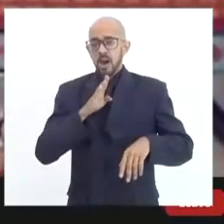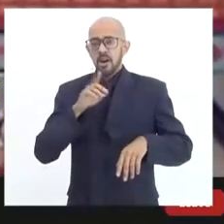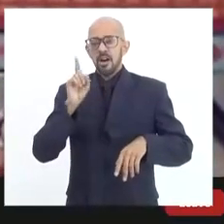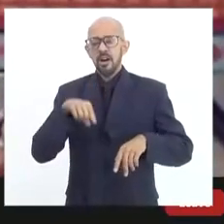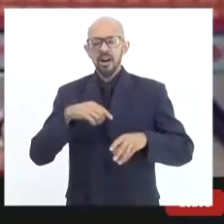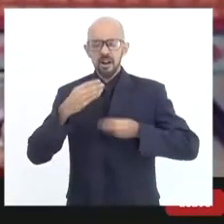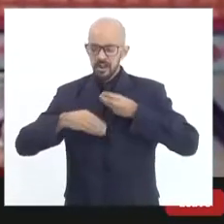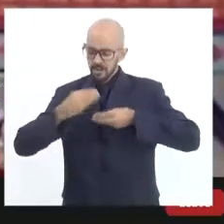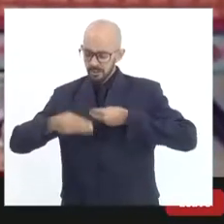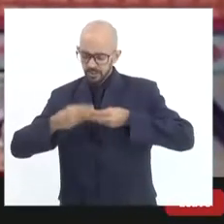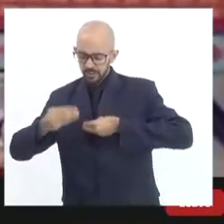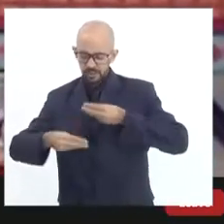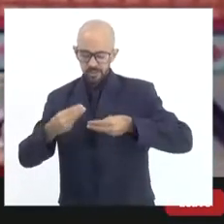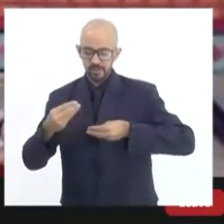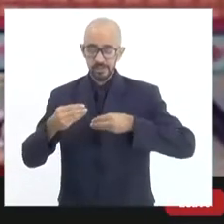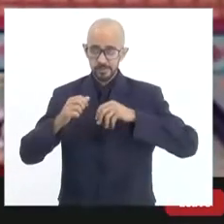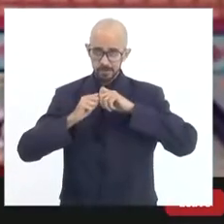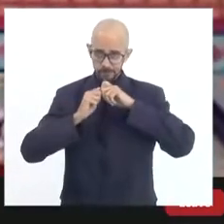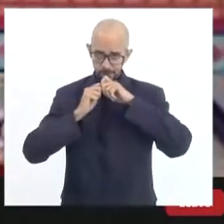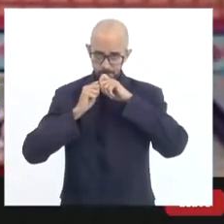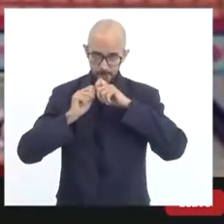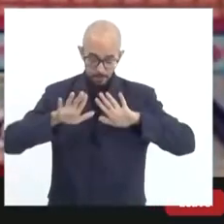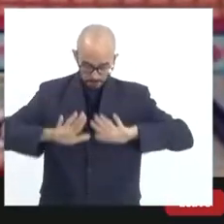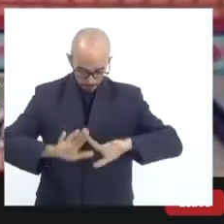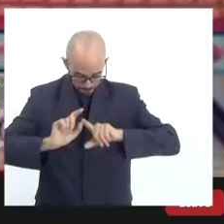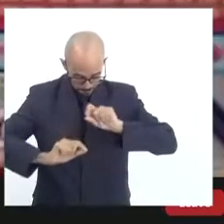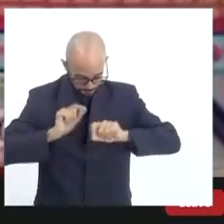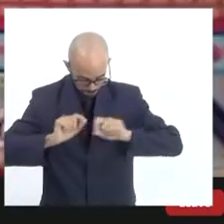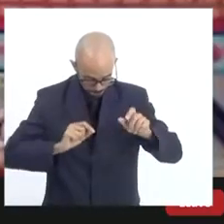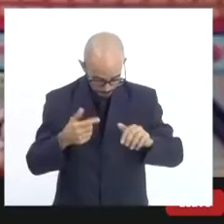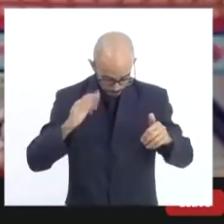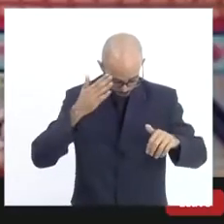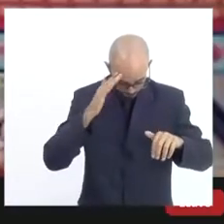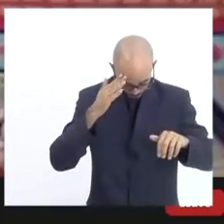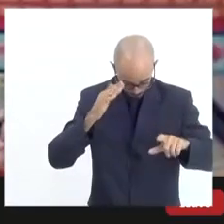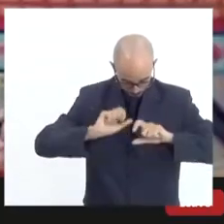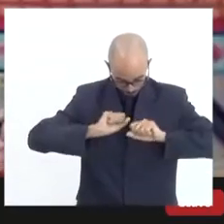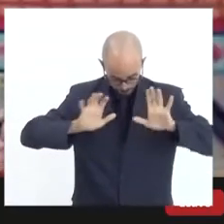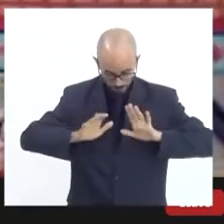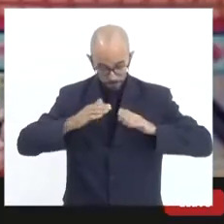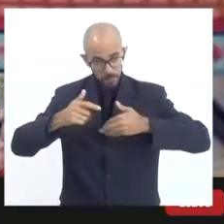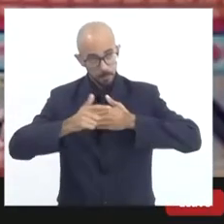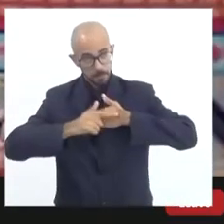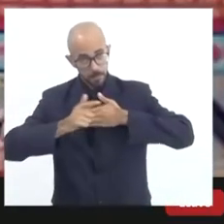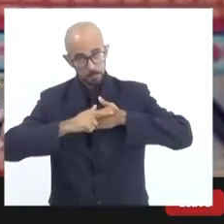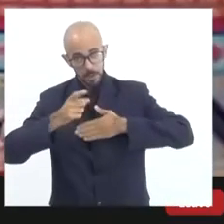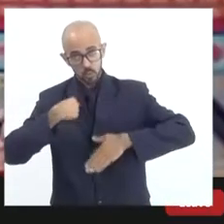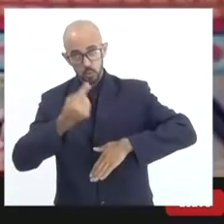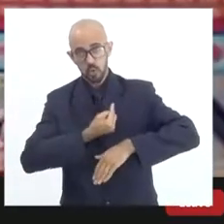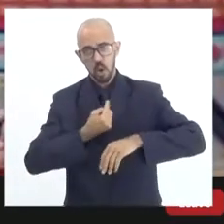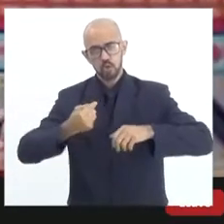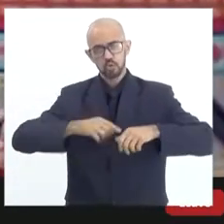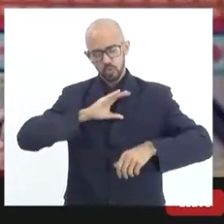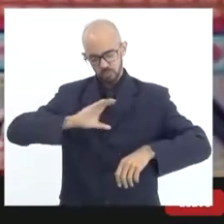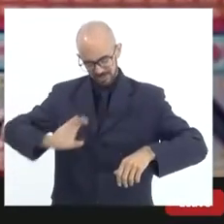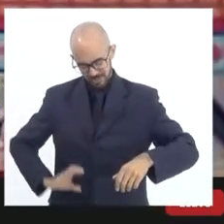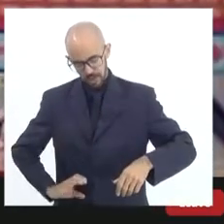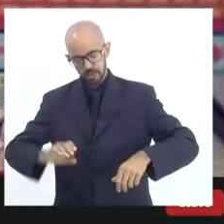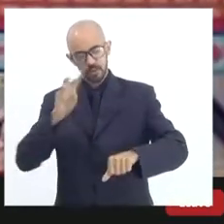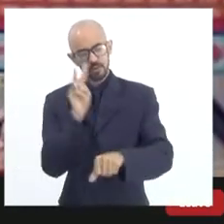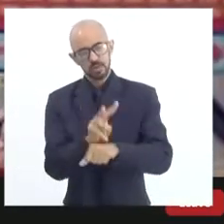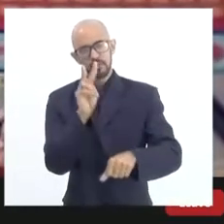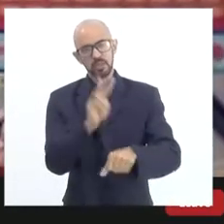essa mistura. Né? Mas entendendo o nosso papel enquanto cidadãs e defensores do Estado